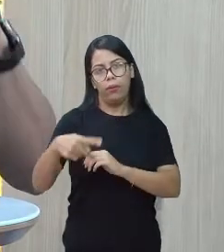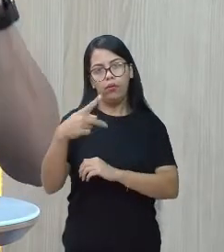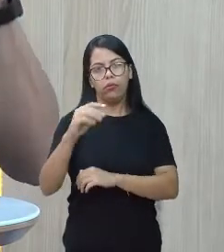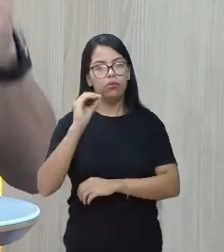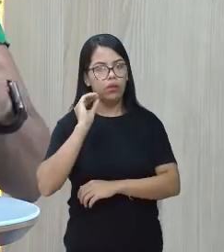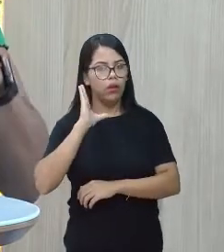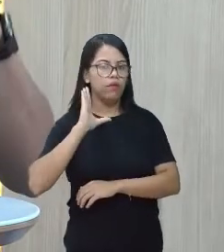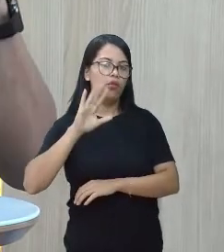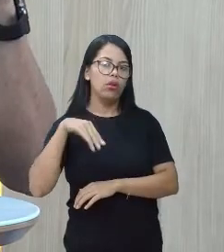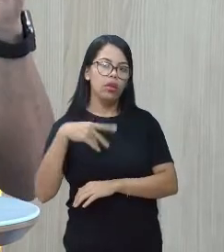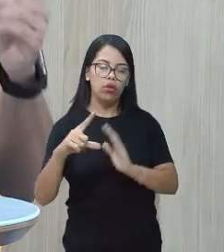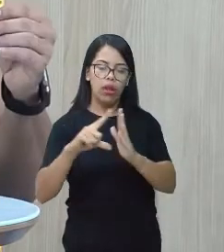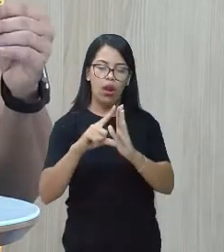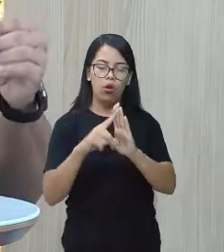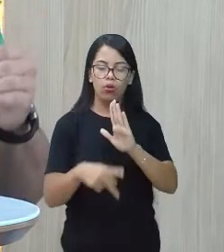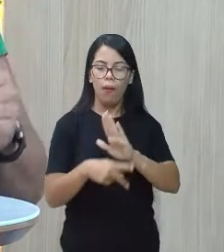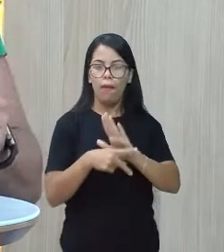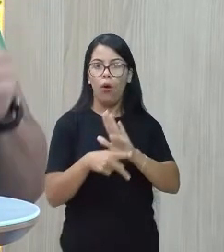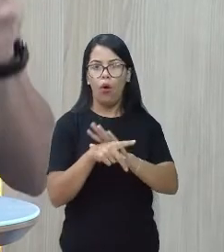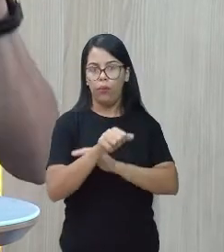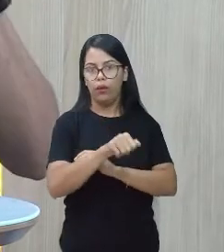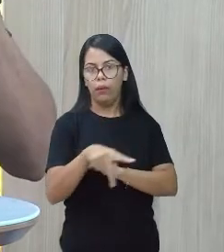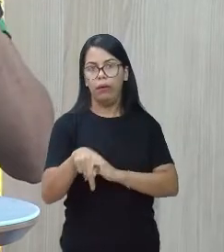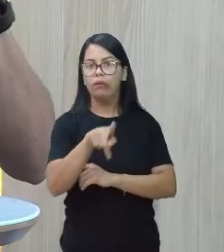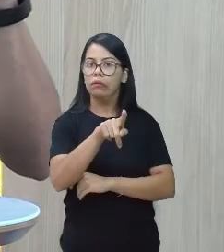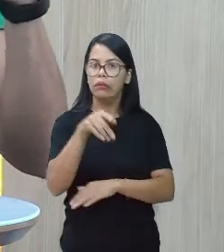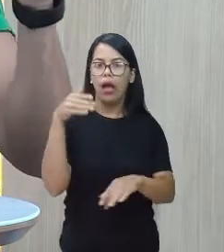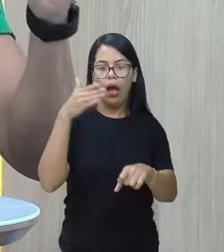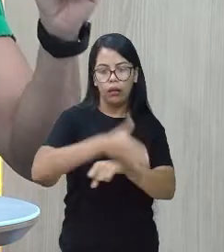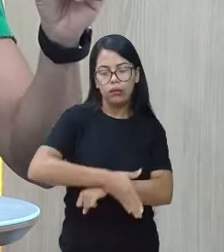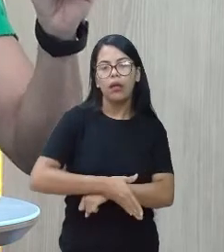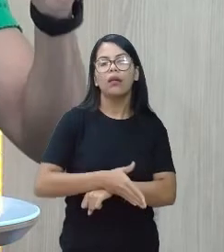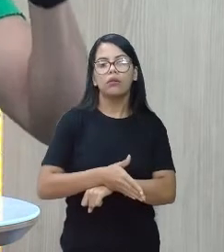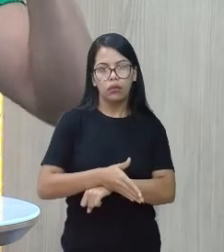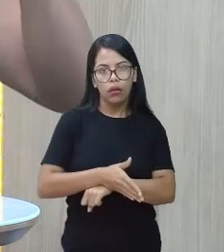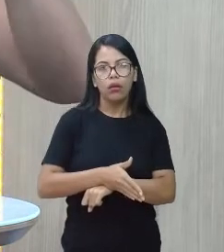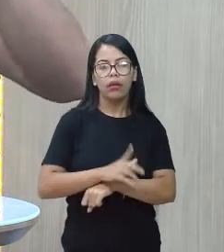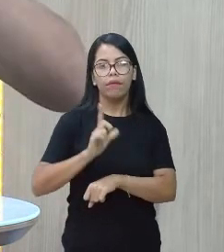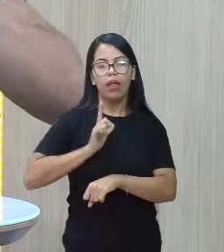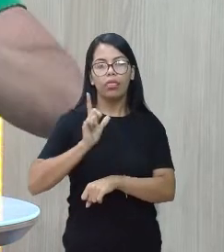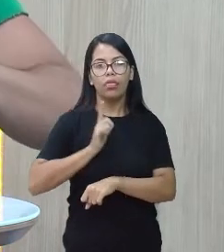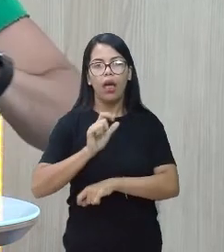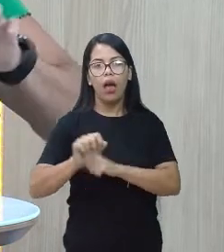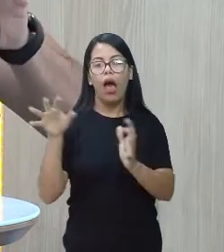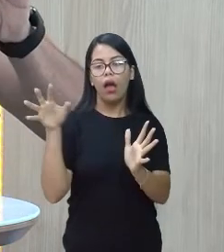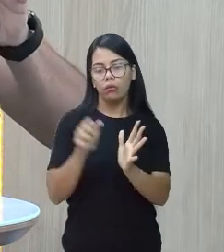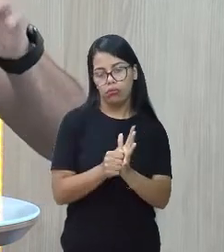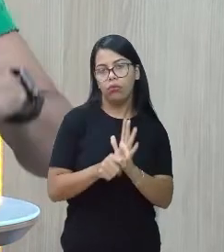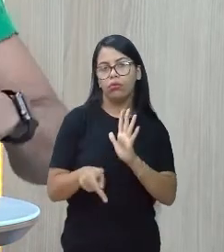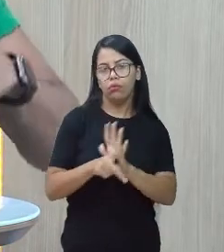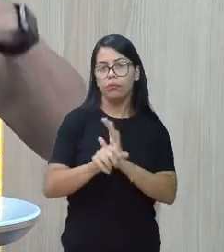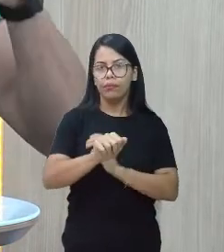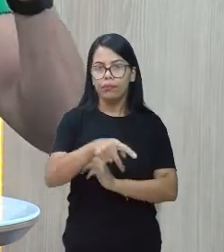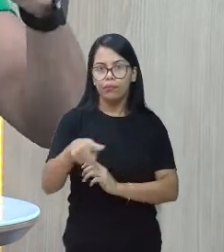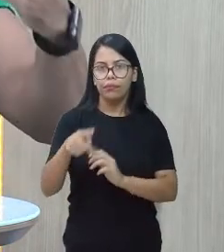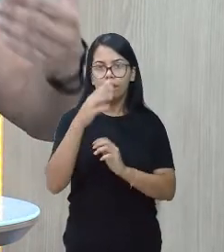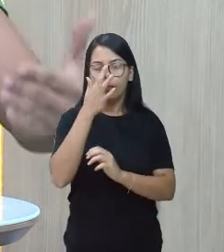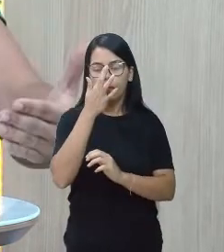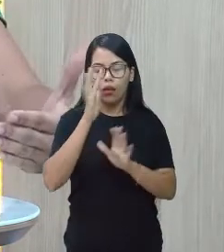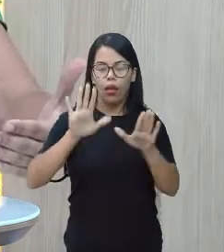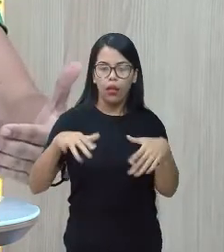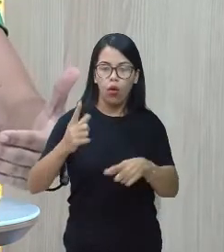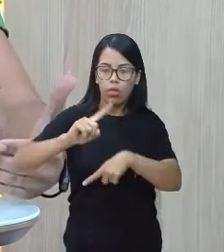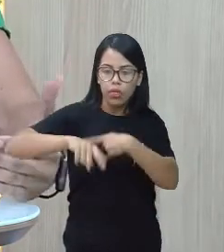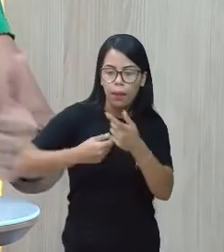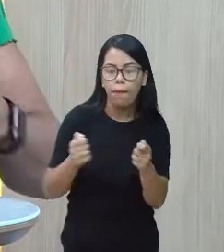na sua loja de aplicativo, tá bom? Você vai ser direcionado e você vai fazer o download do aplicativo. Após fazer o download